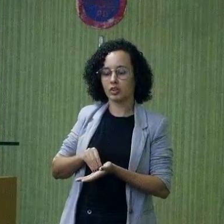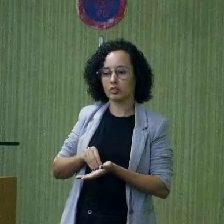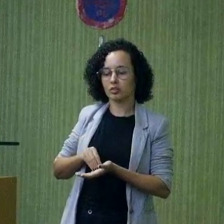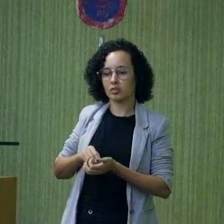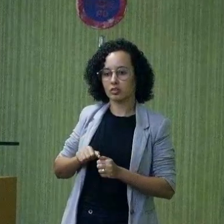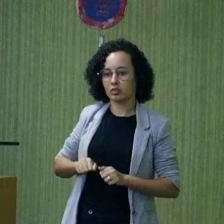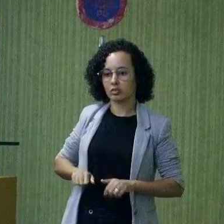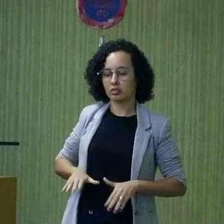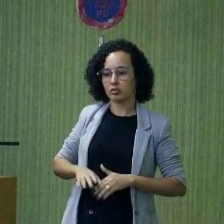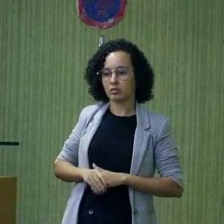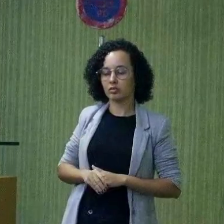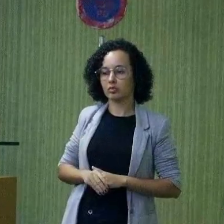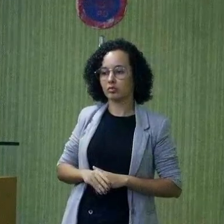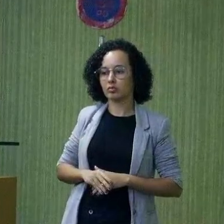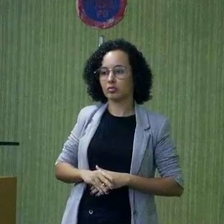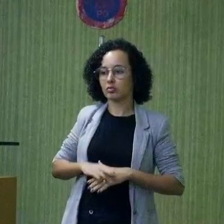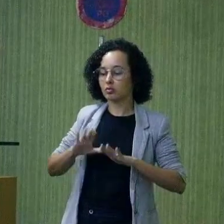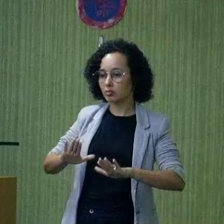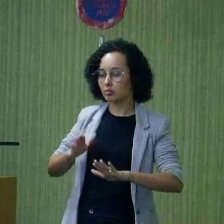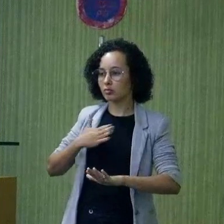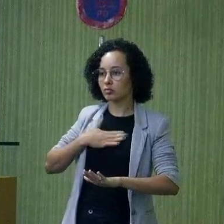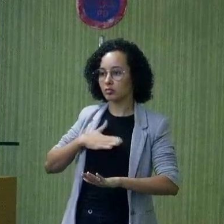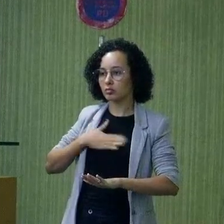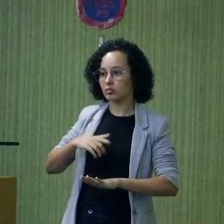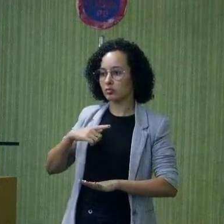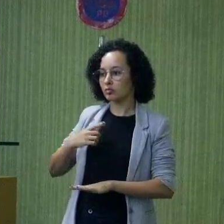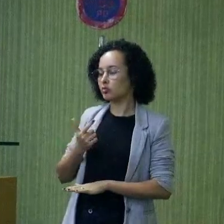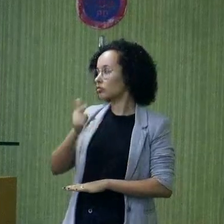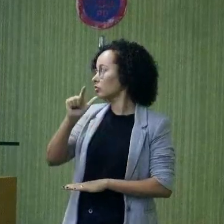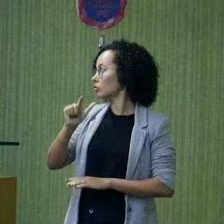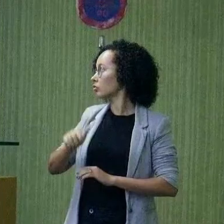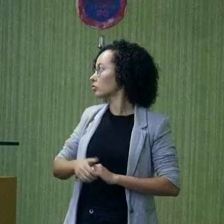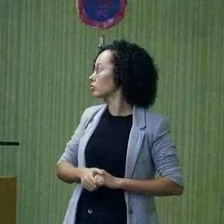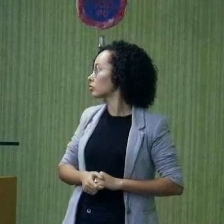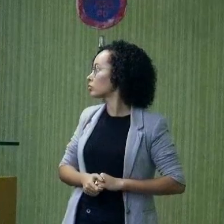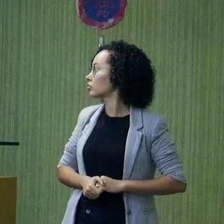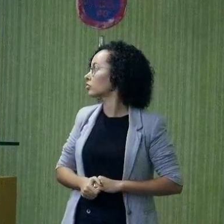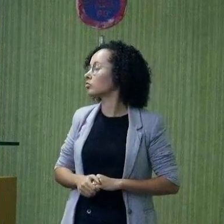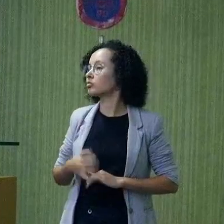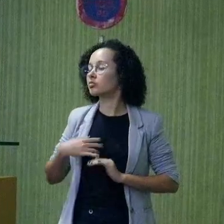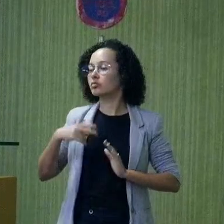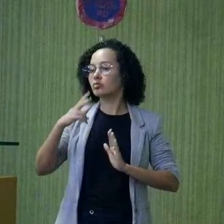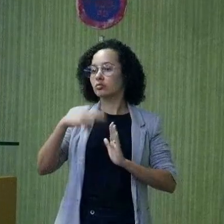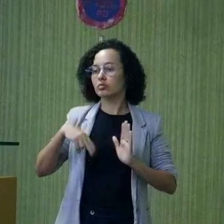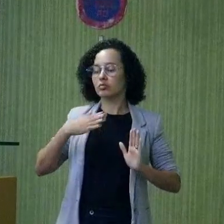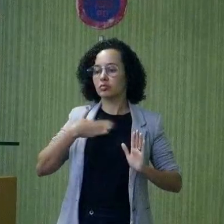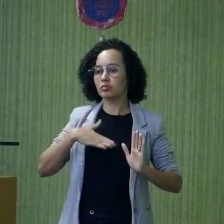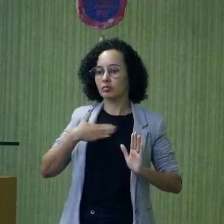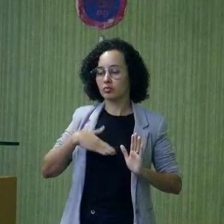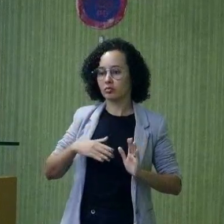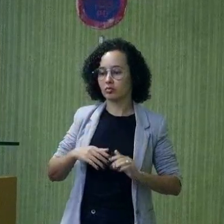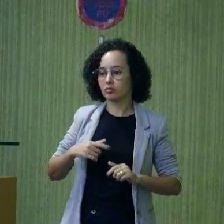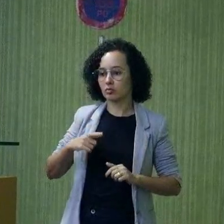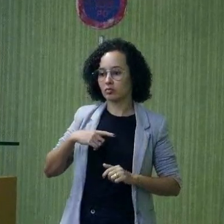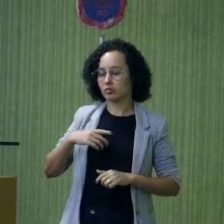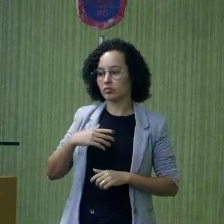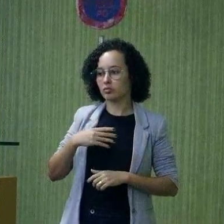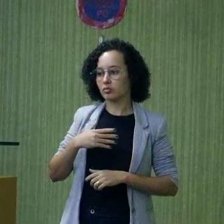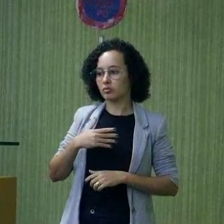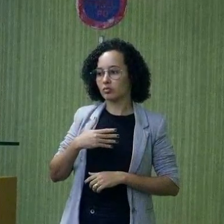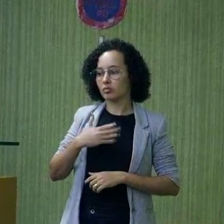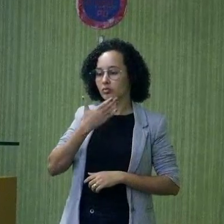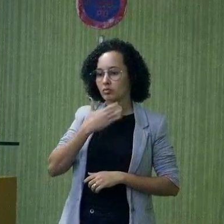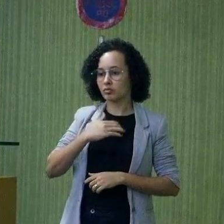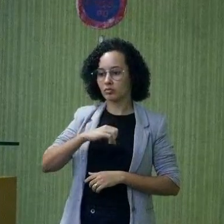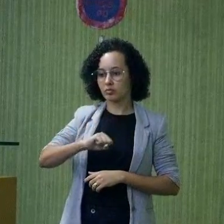gos la Cerda mais calma tem ainda mais um aqui tá certo que eu queria ler com mais calma que eu tinha que fazer essa homenagem ao Pernambucano